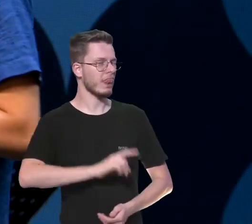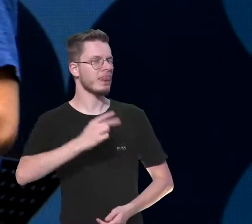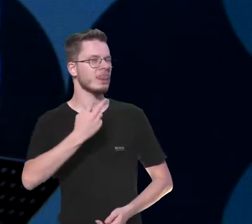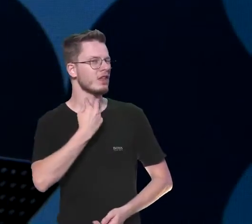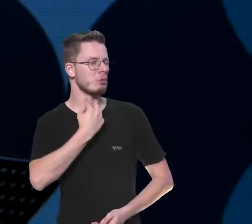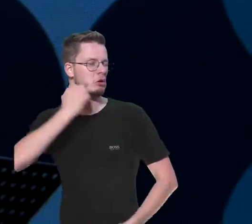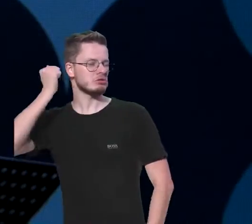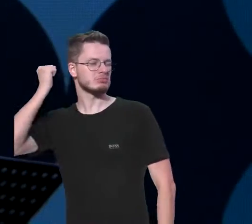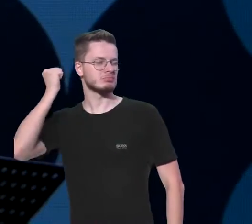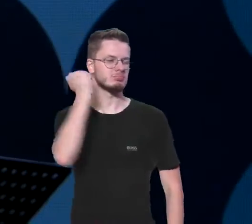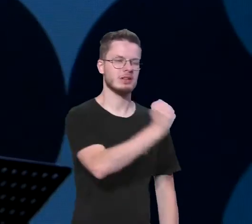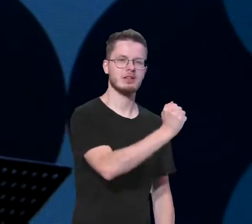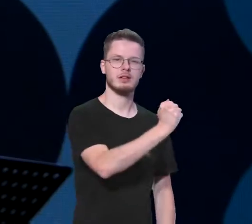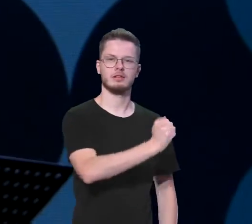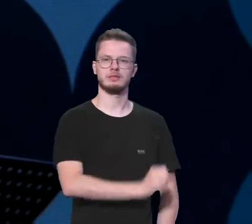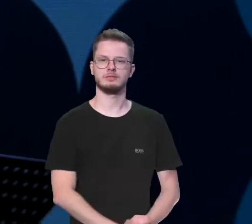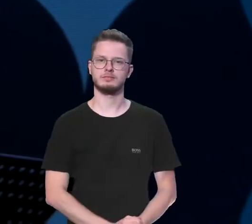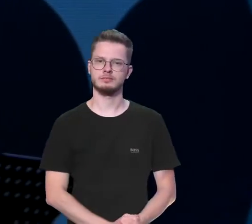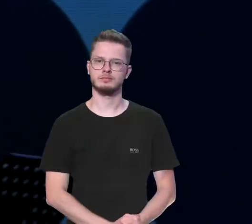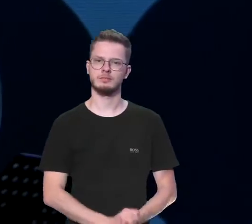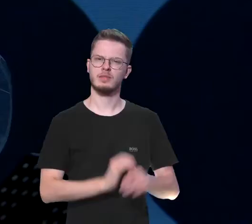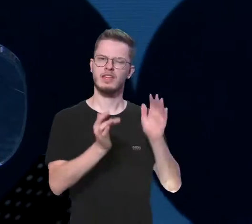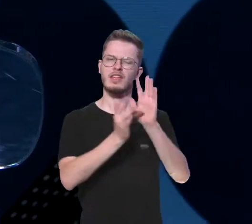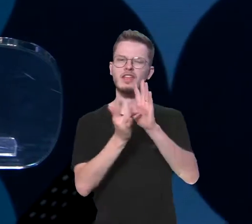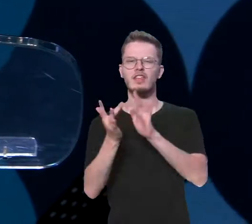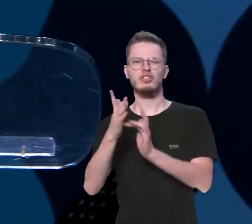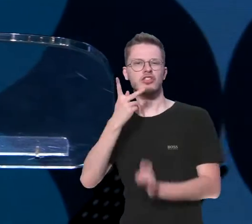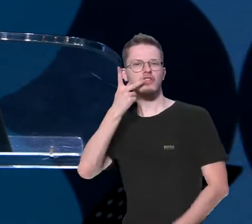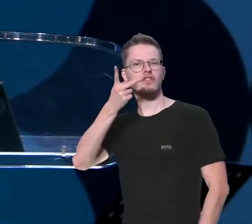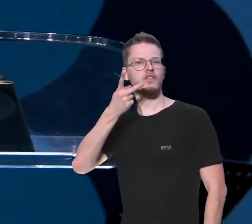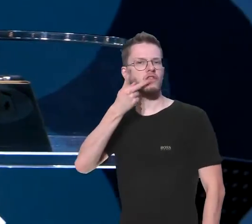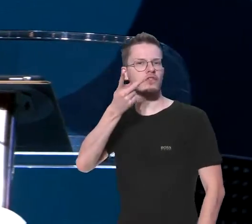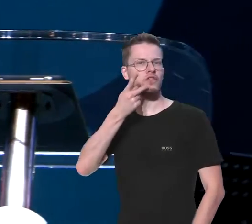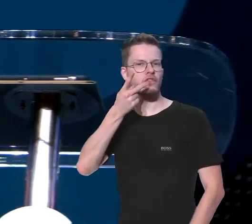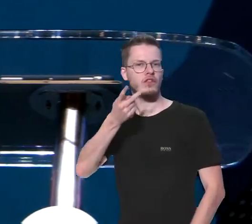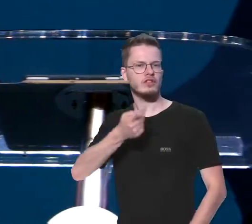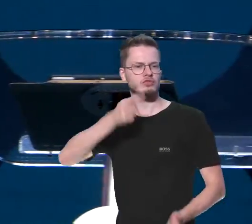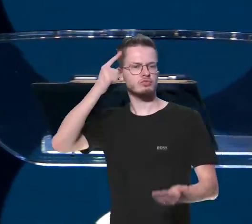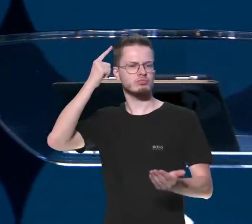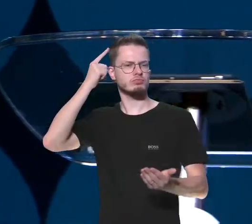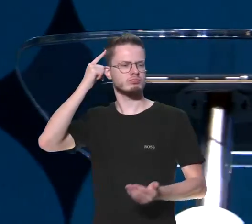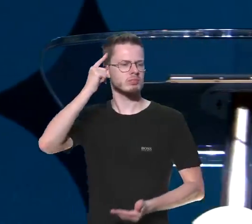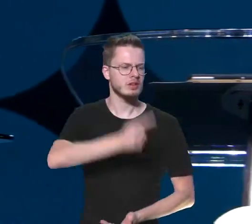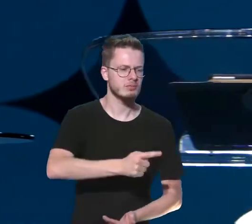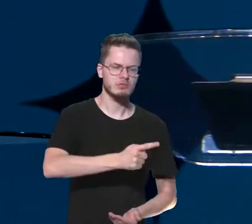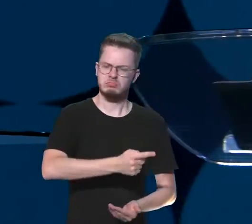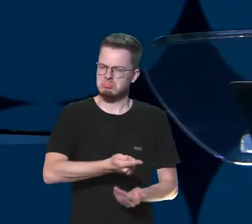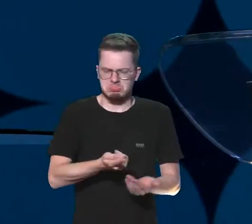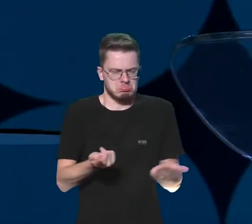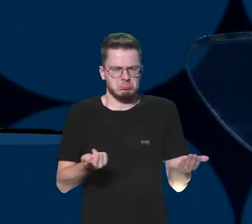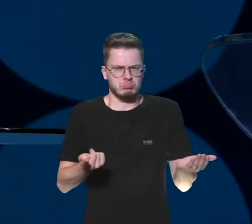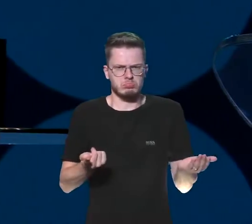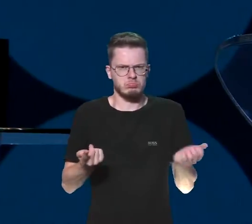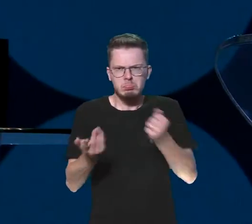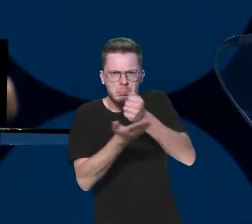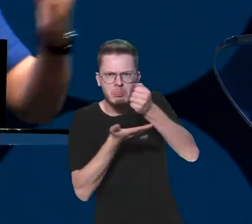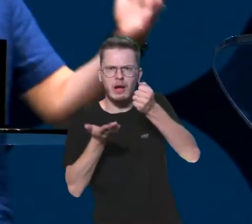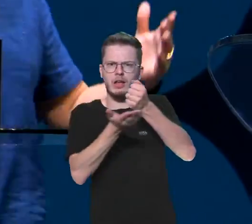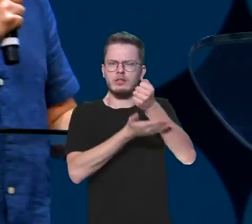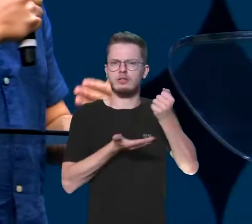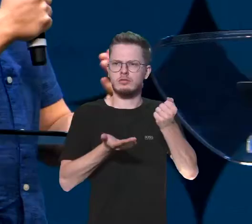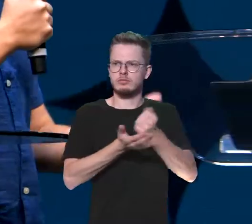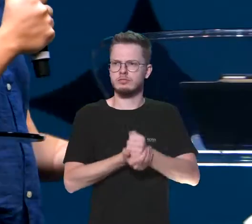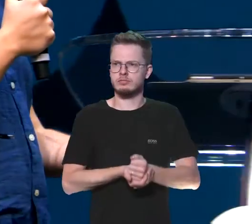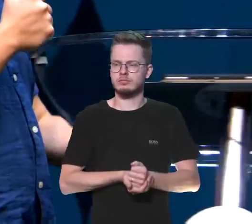Jesus fala a respeito de um mandamento que parece extremamente óbvio, e graças a Deus é um mandamento que é